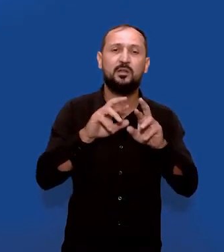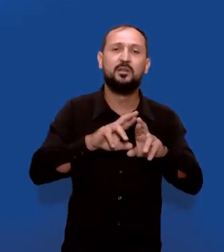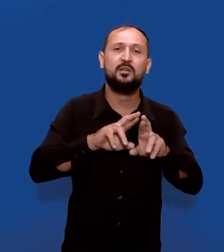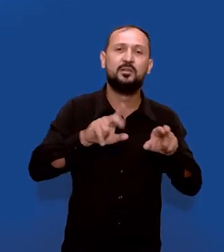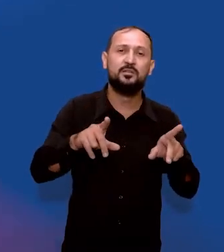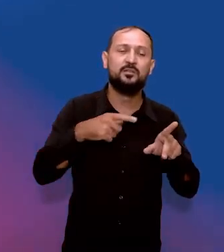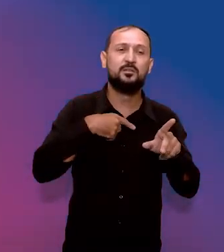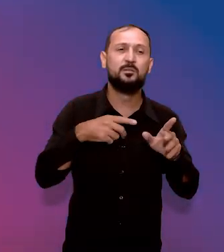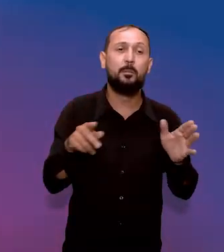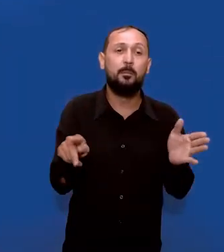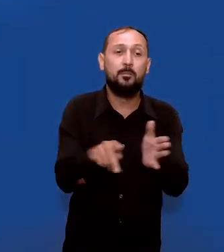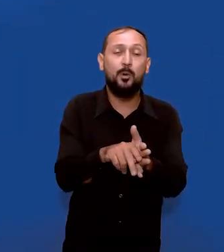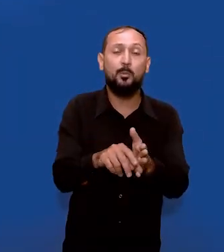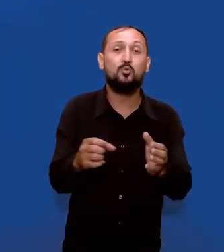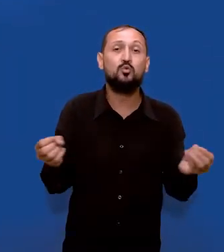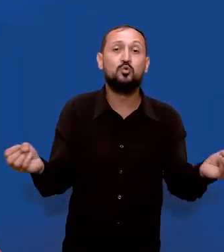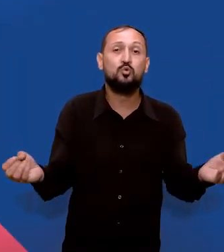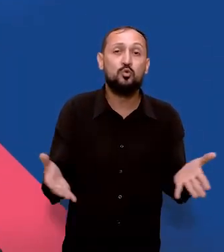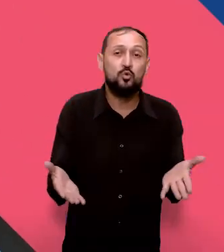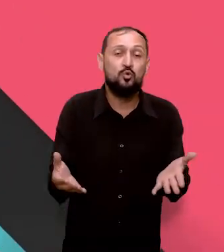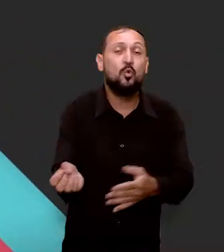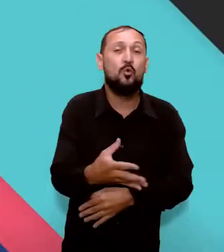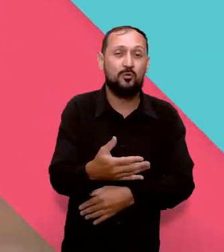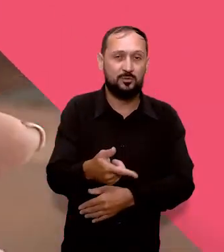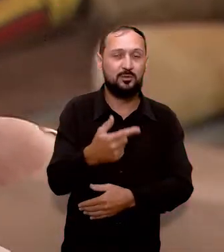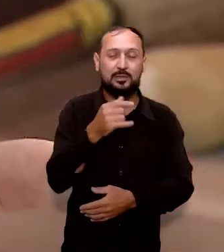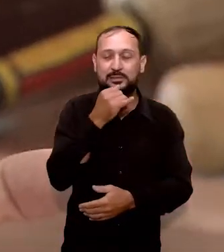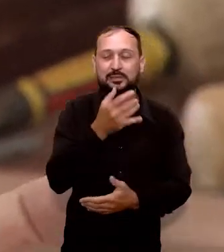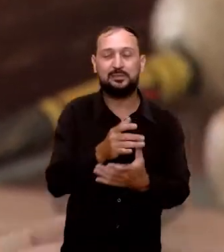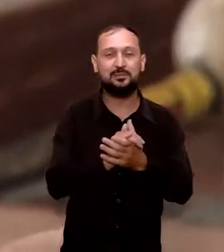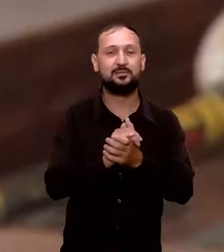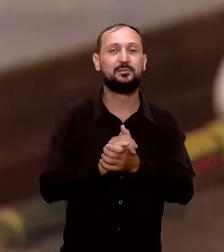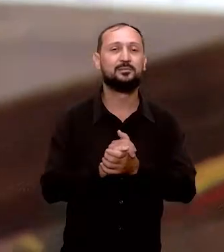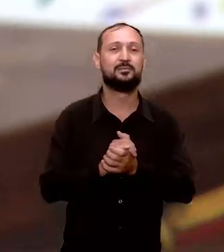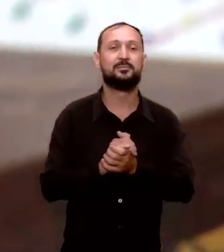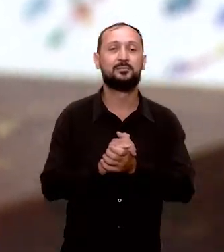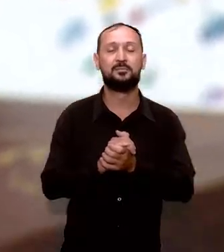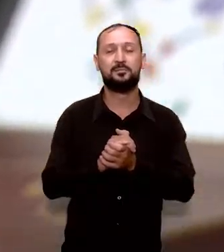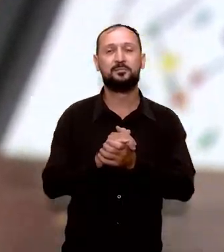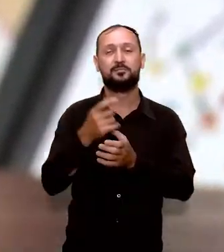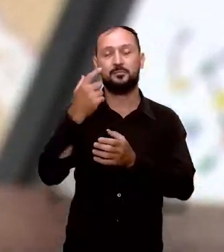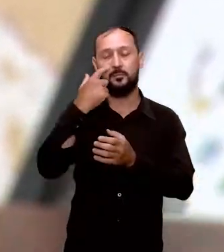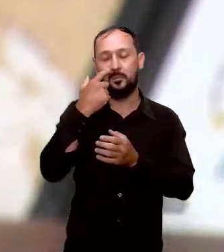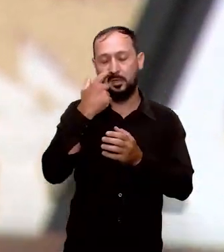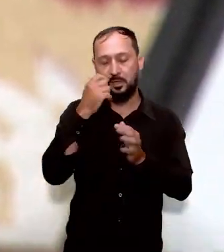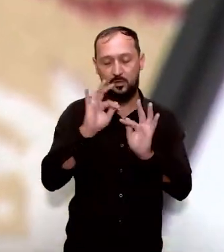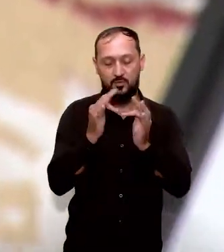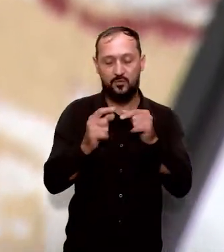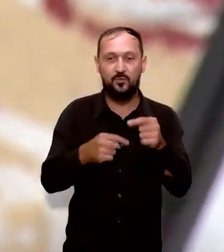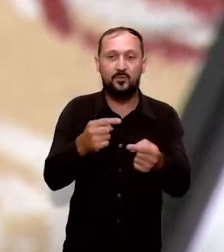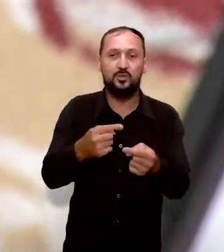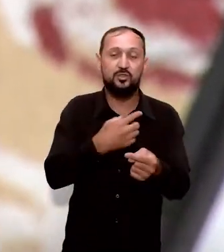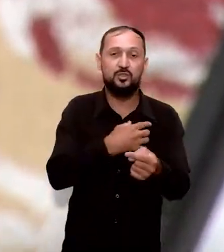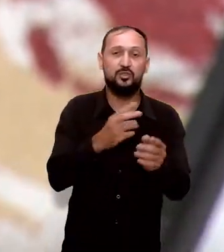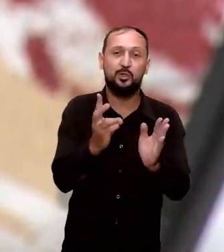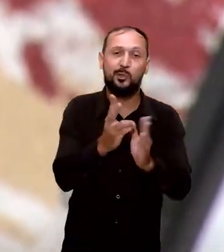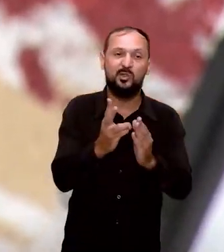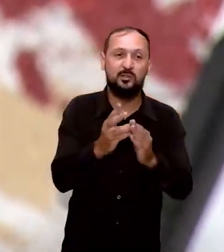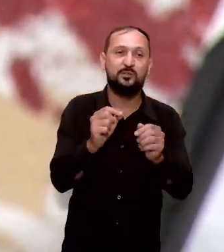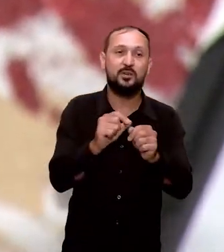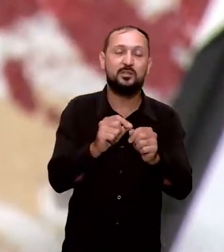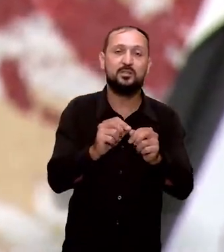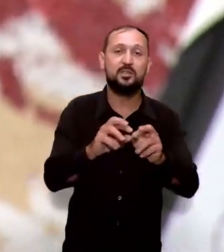fazia tudo de maneira bem contemporânea. Então, era o caso de um descendente de índio